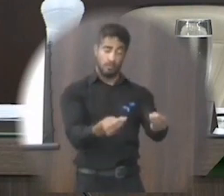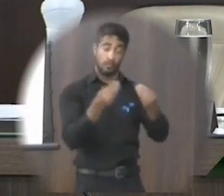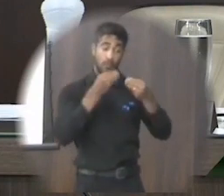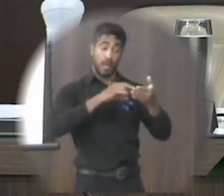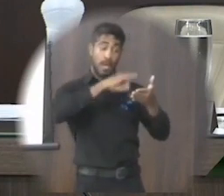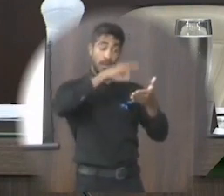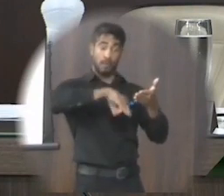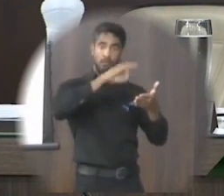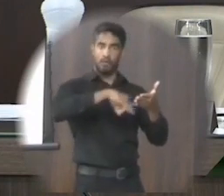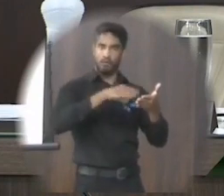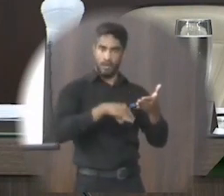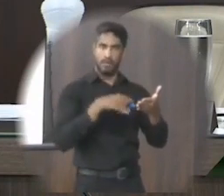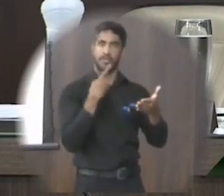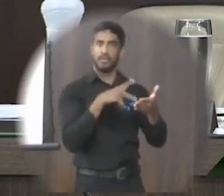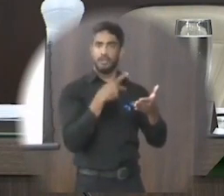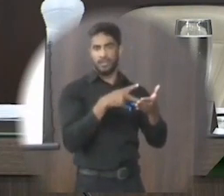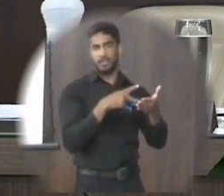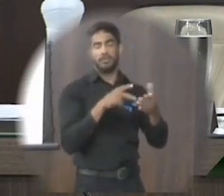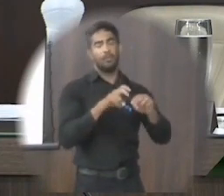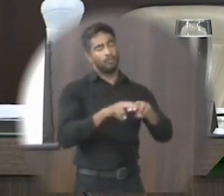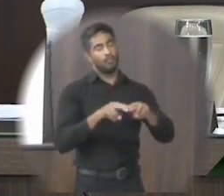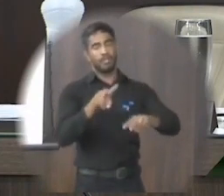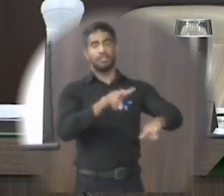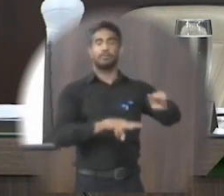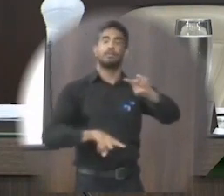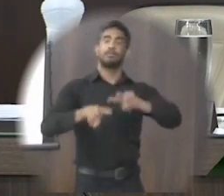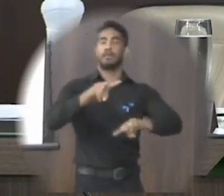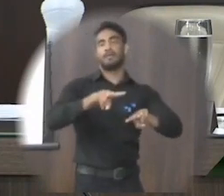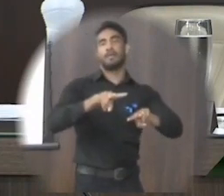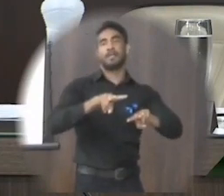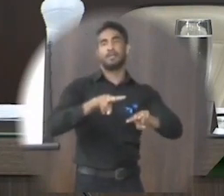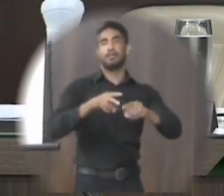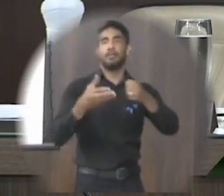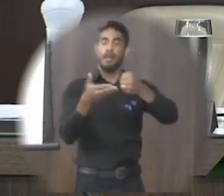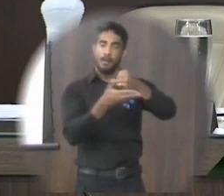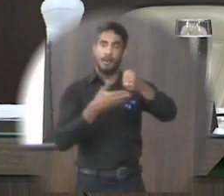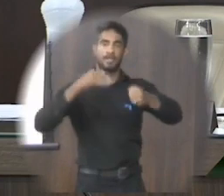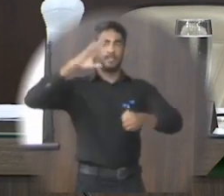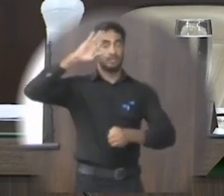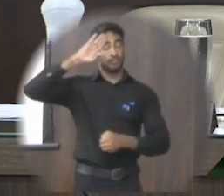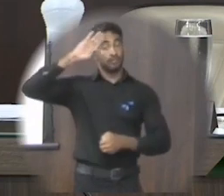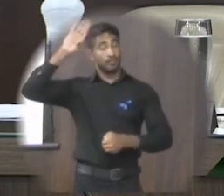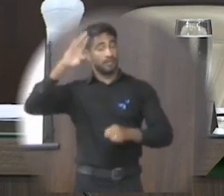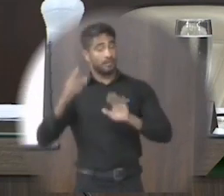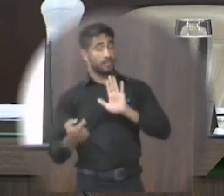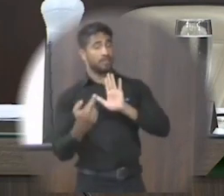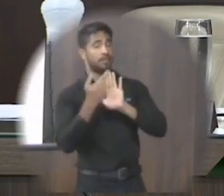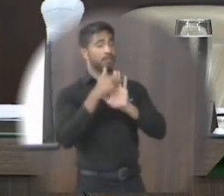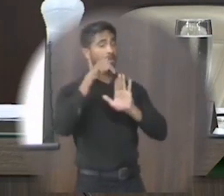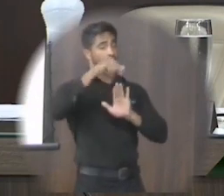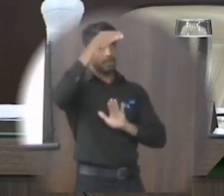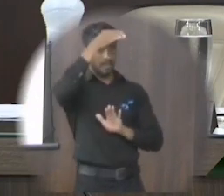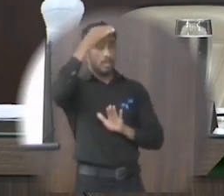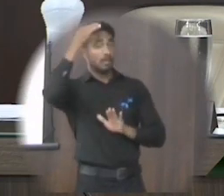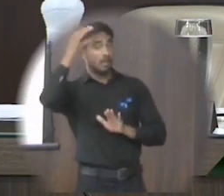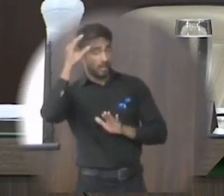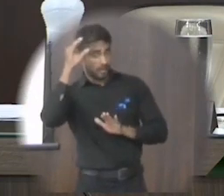esta matéria, por isso veio a esta comissão para tal finalidade, baseando-se nos princípios do regimento interno desta casa.